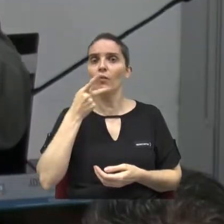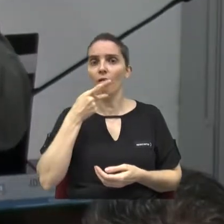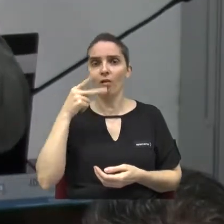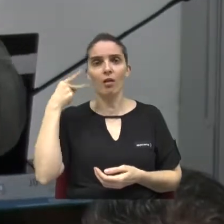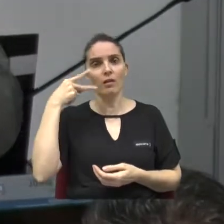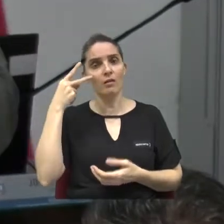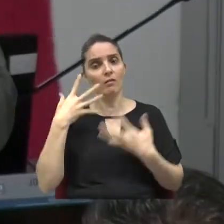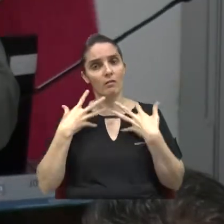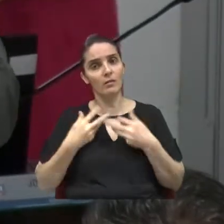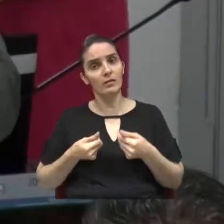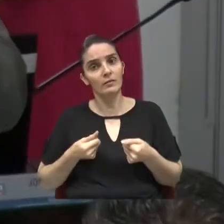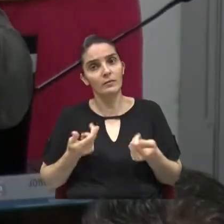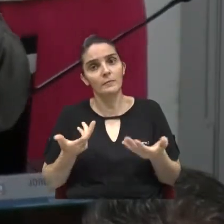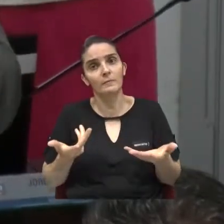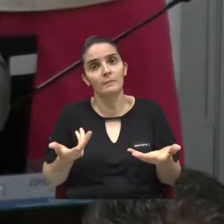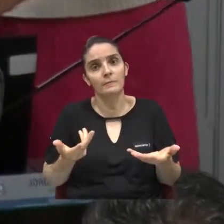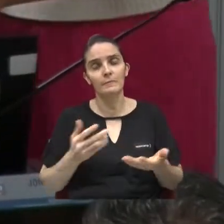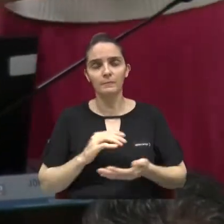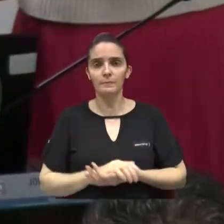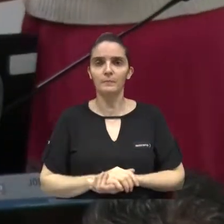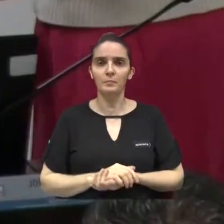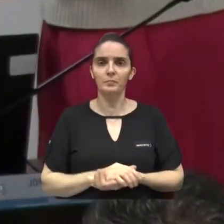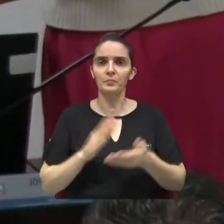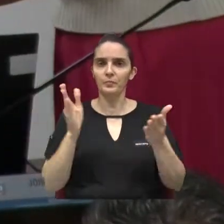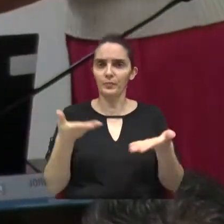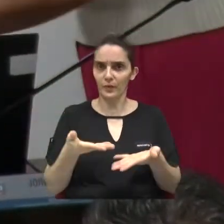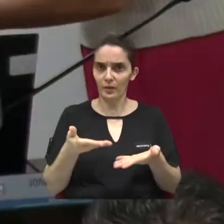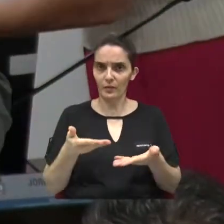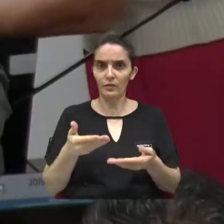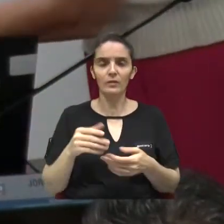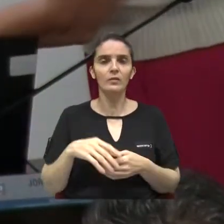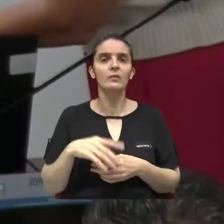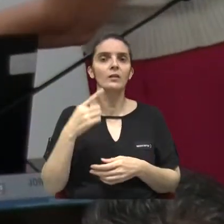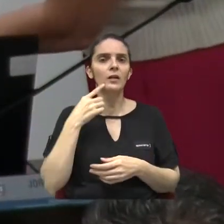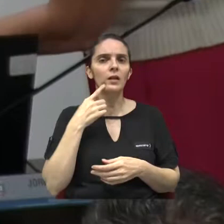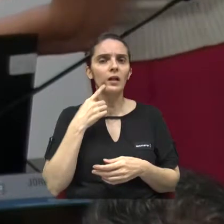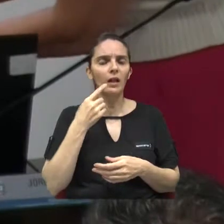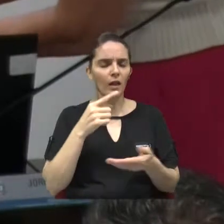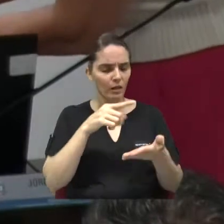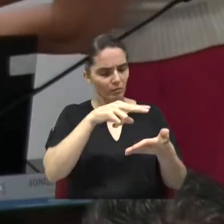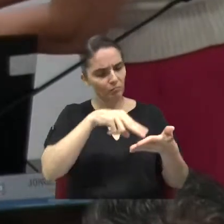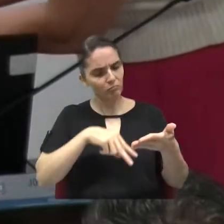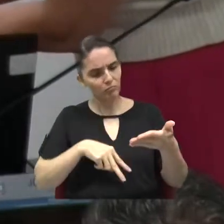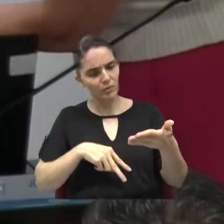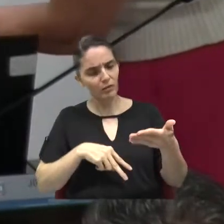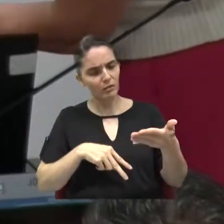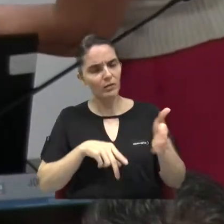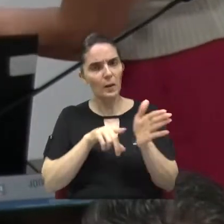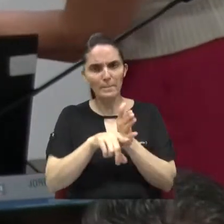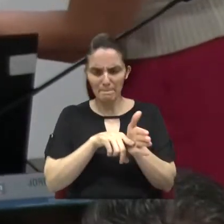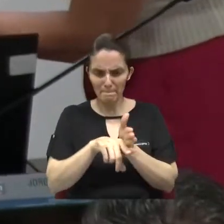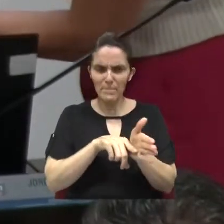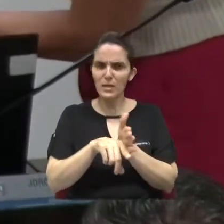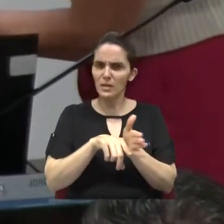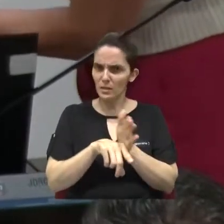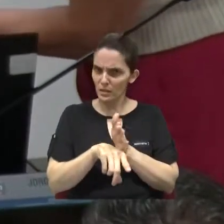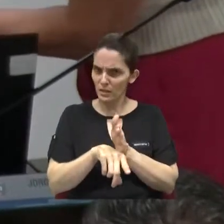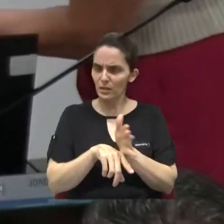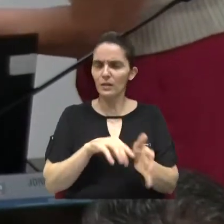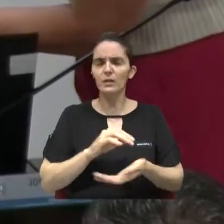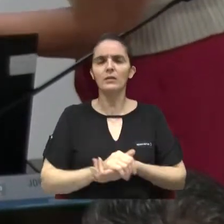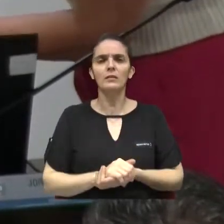complementar. E aí eu estava até vendo a matéria, pesquisei lá atrás, e aí eu quis